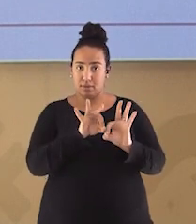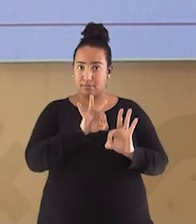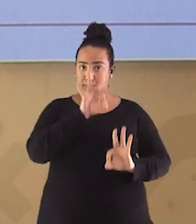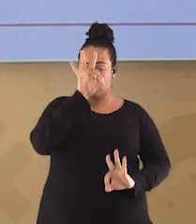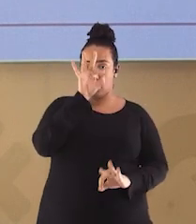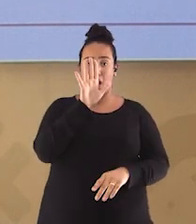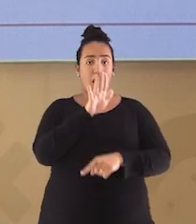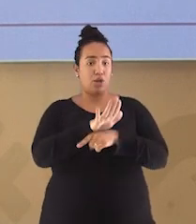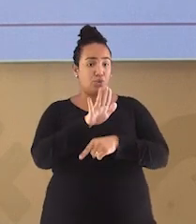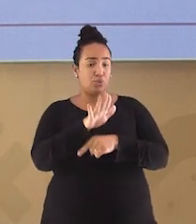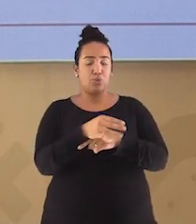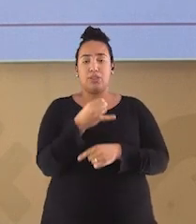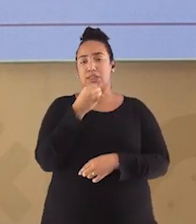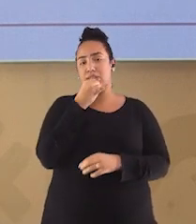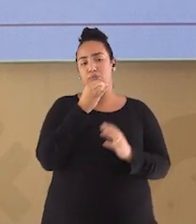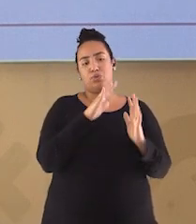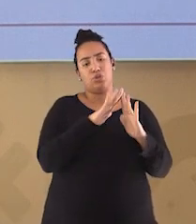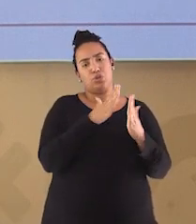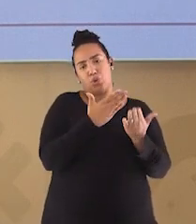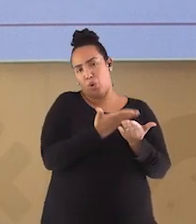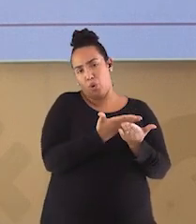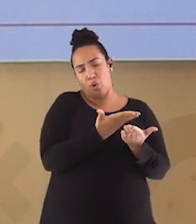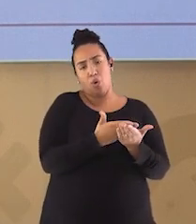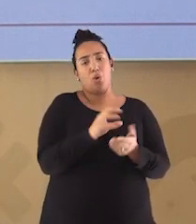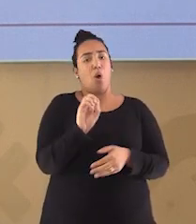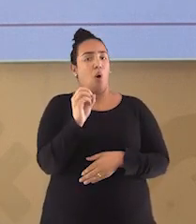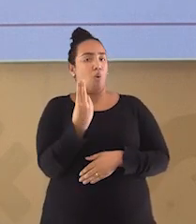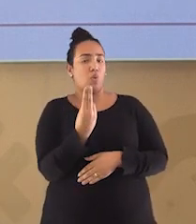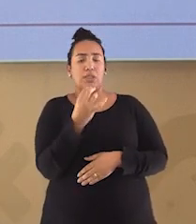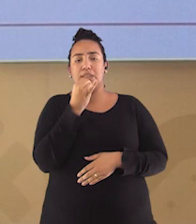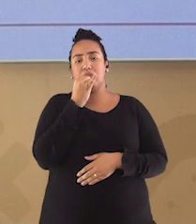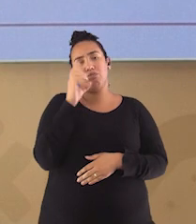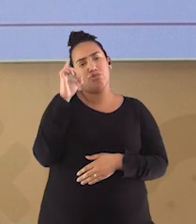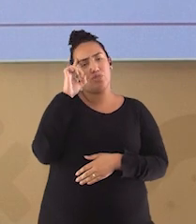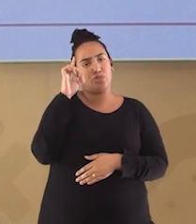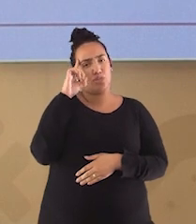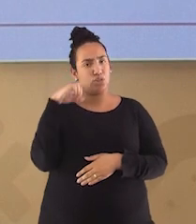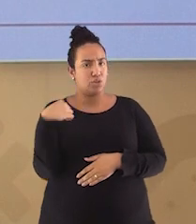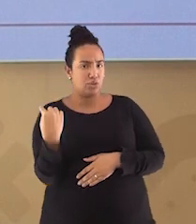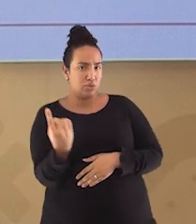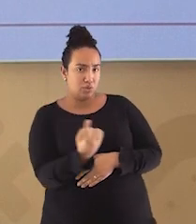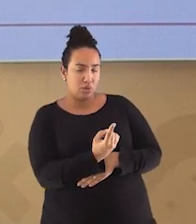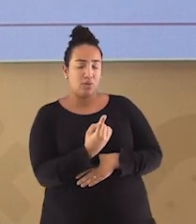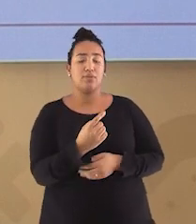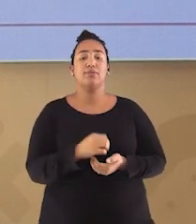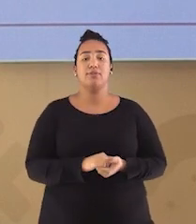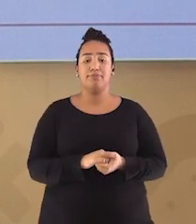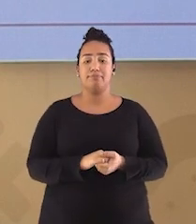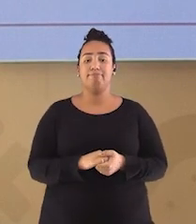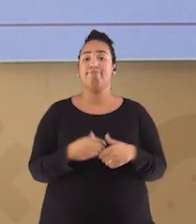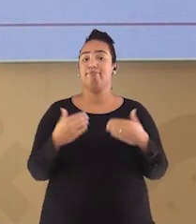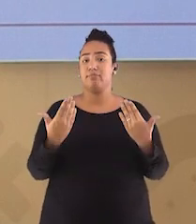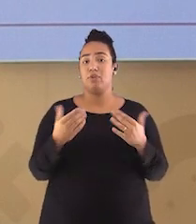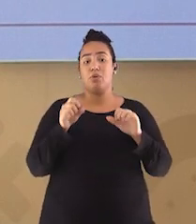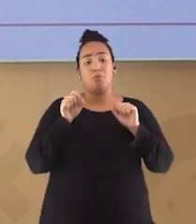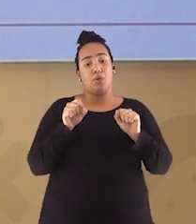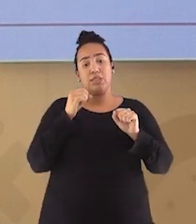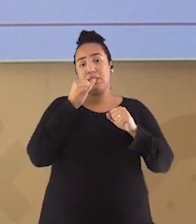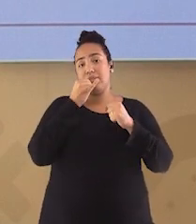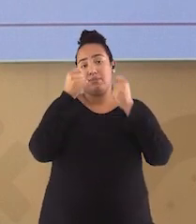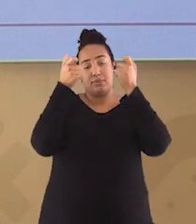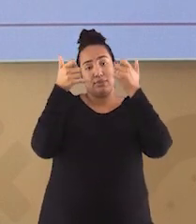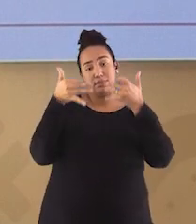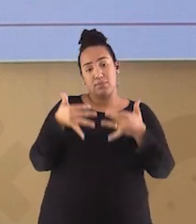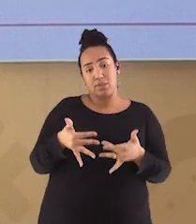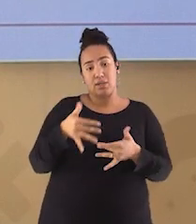nas etapas escolares comem ações rotineiras como em outras situações dentre elas nós podemos citar as medidas para